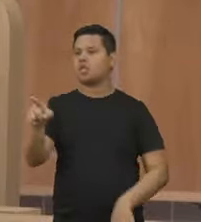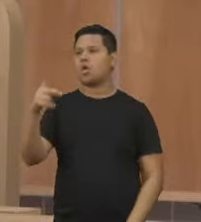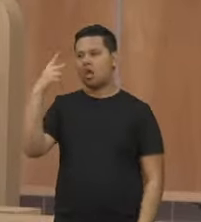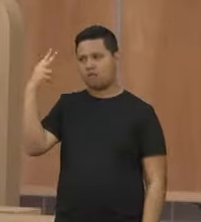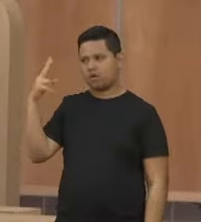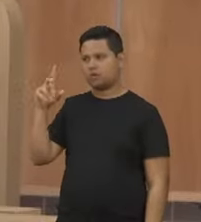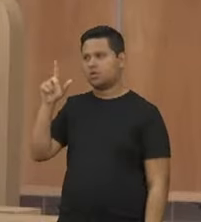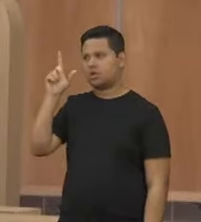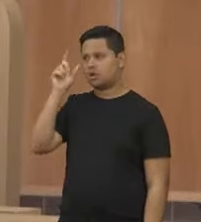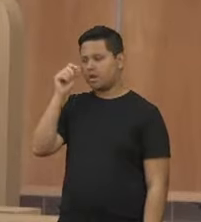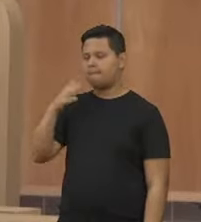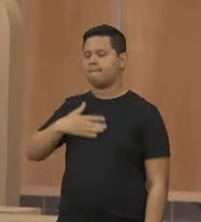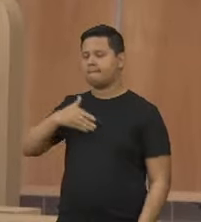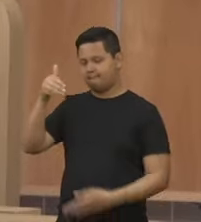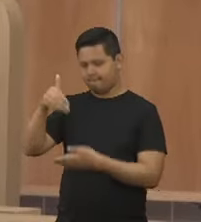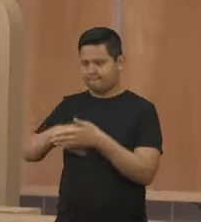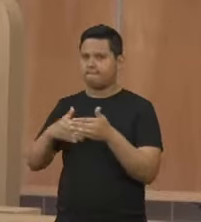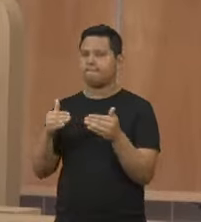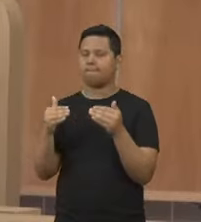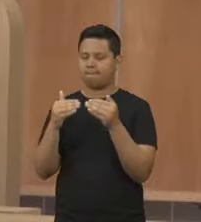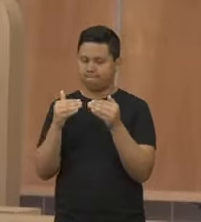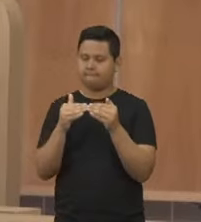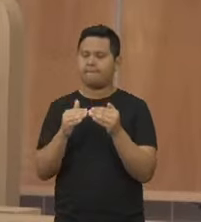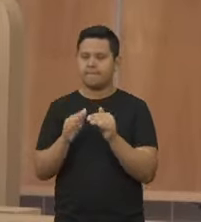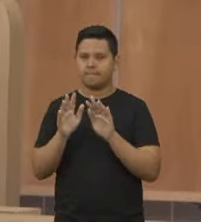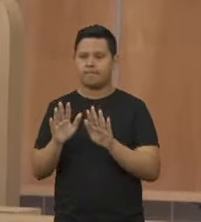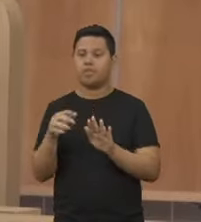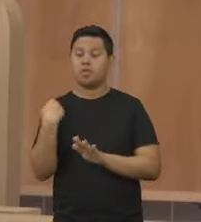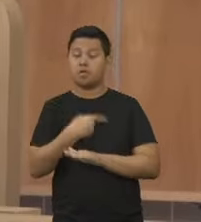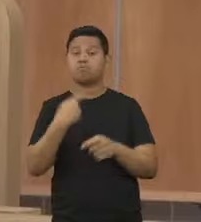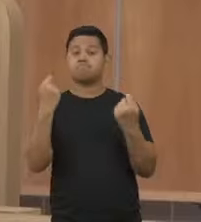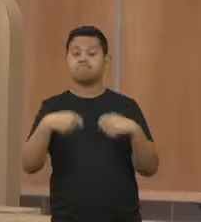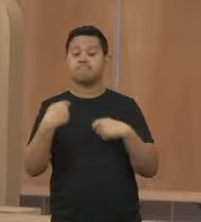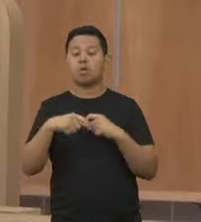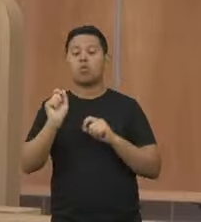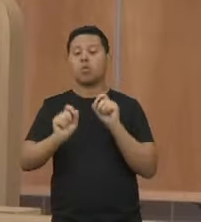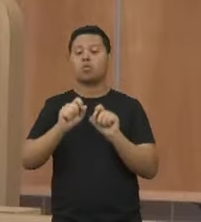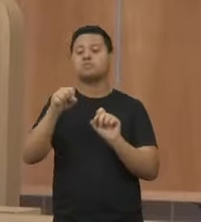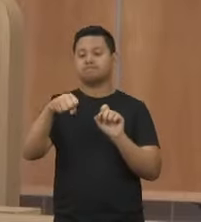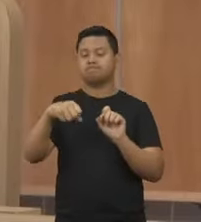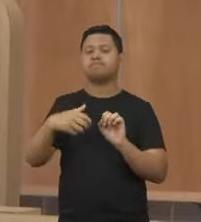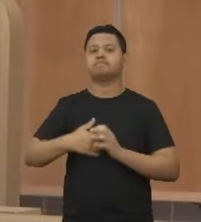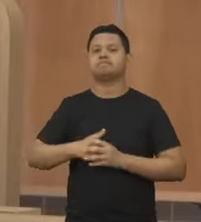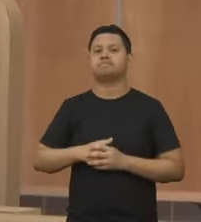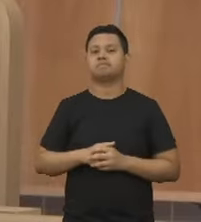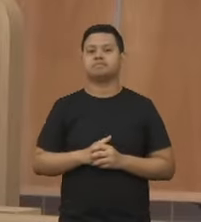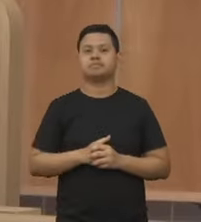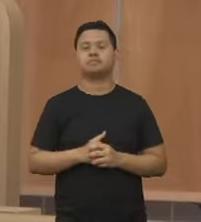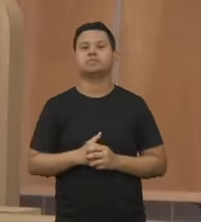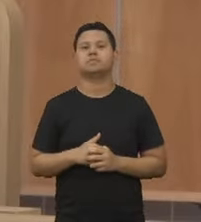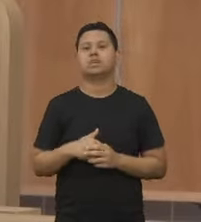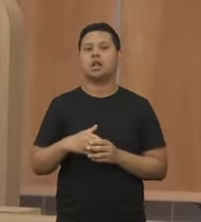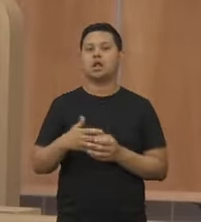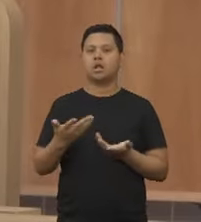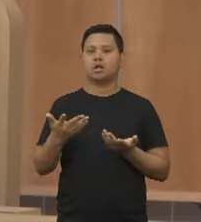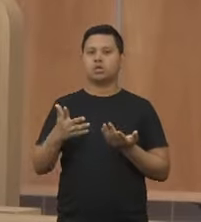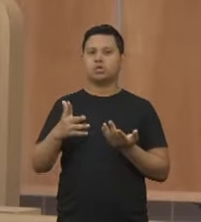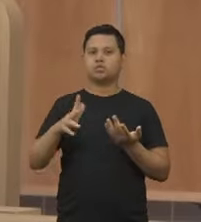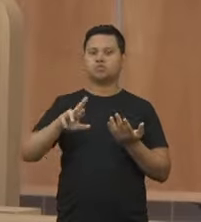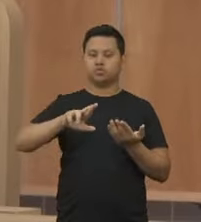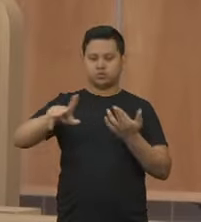é favorável, tá? E eu acho que a gente precisa fazer isso mesmo. Separar o joio do